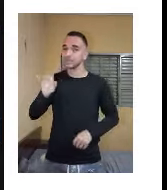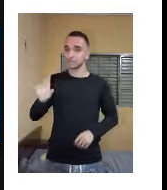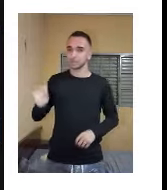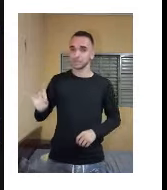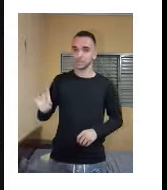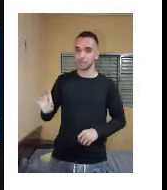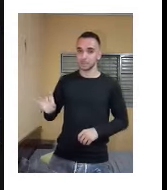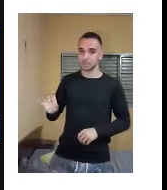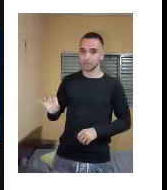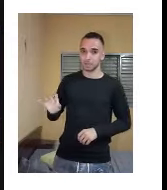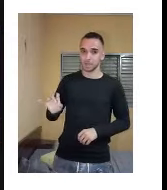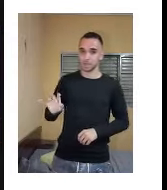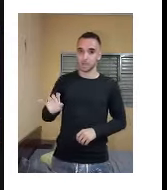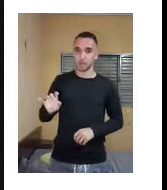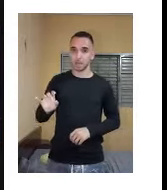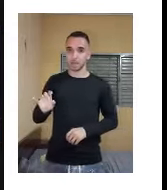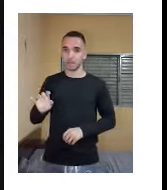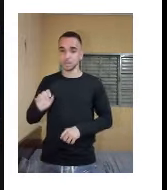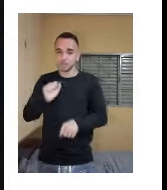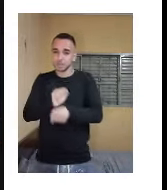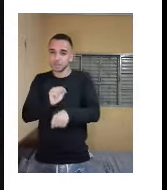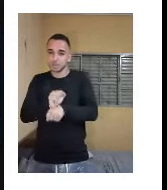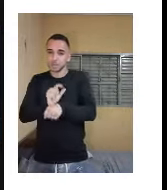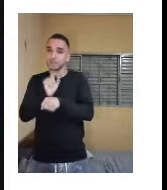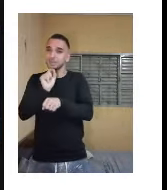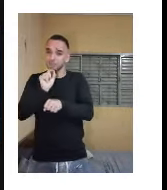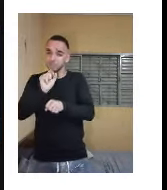vai provocar aumento também